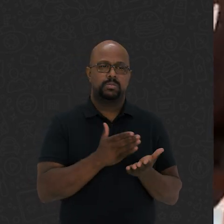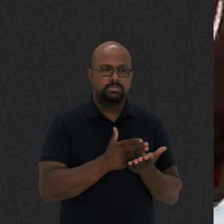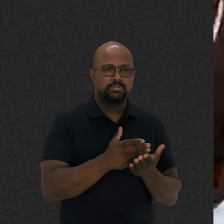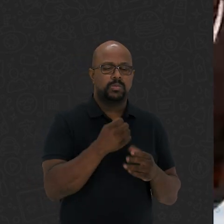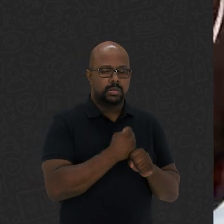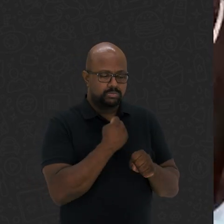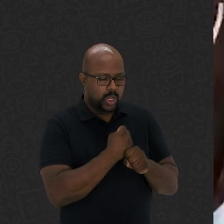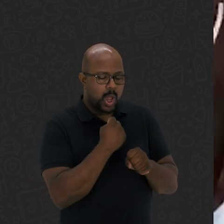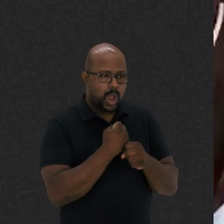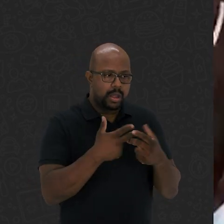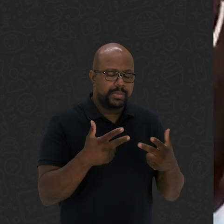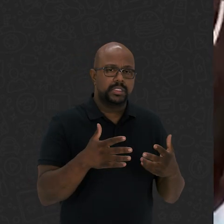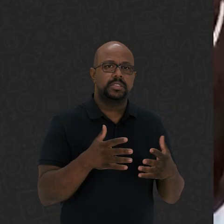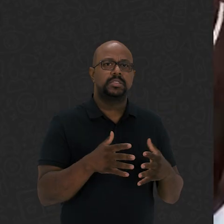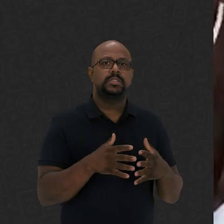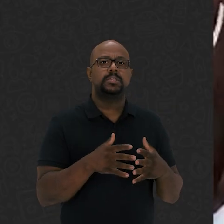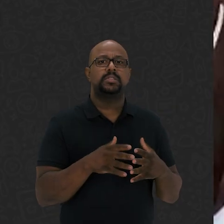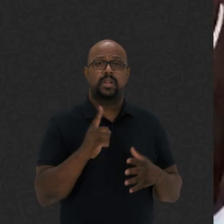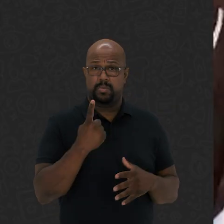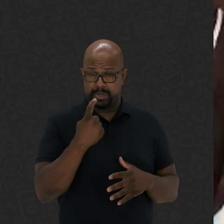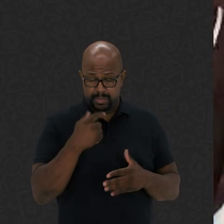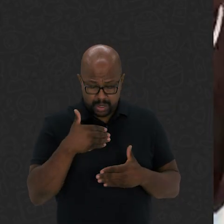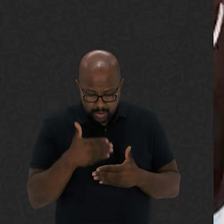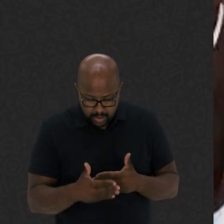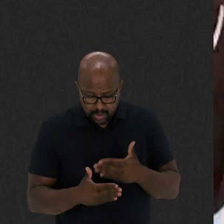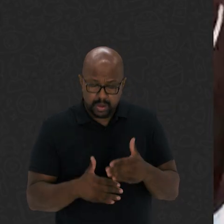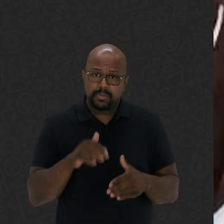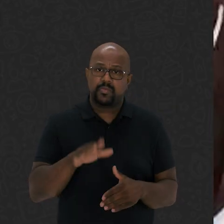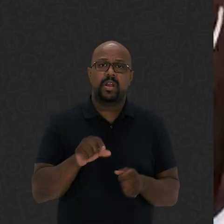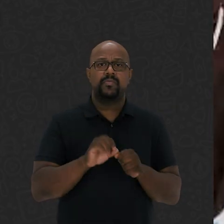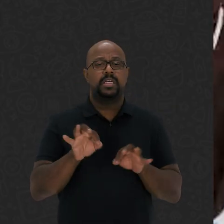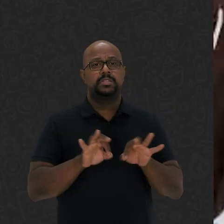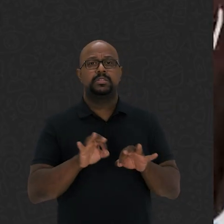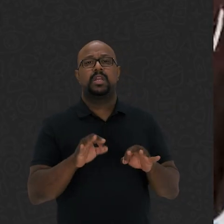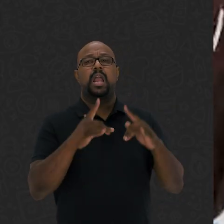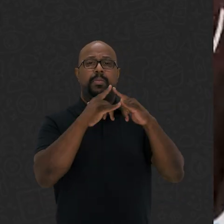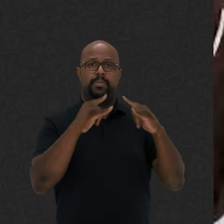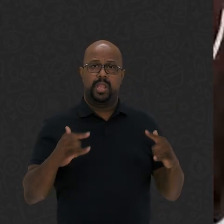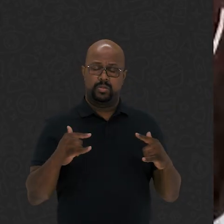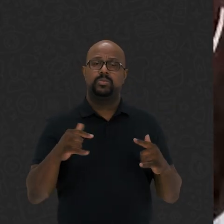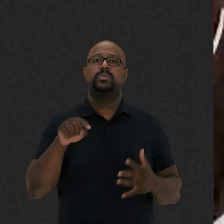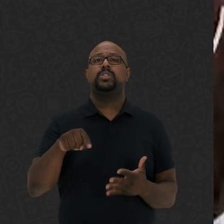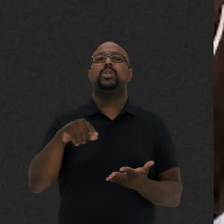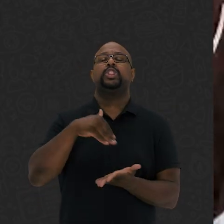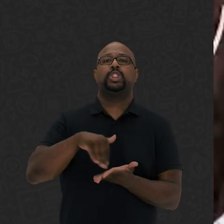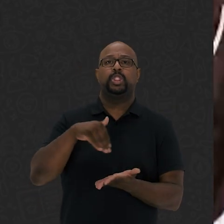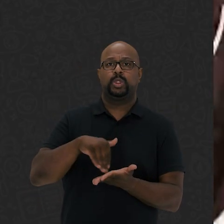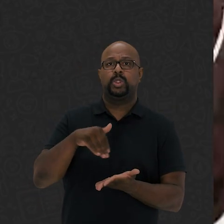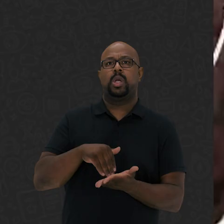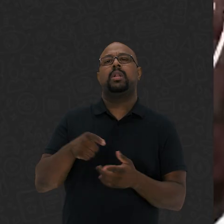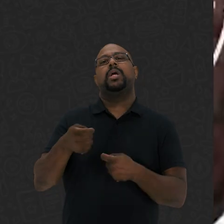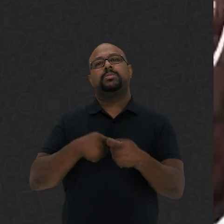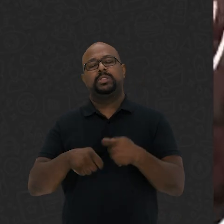quando nós demos início às obras, então o primeiro passo foi fazer o acampamento e o escritório para